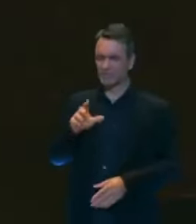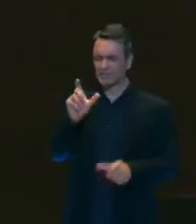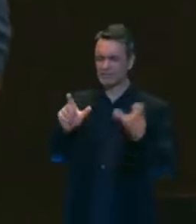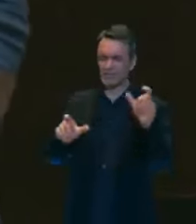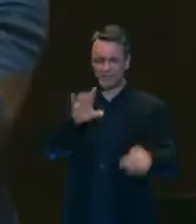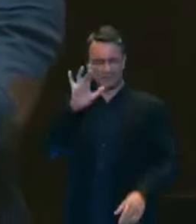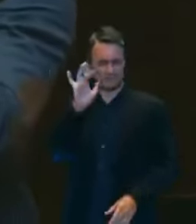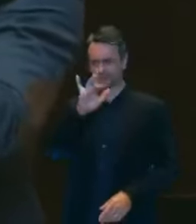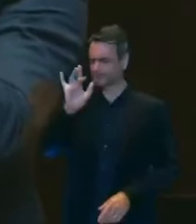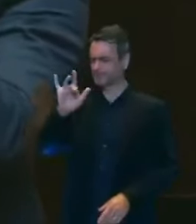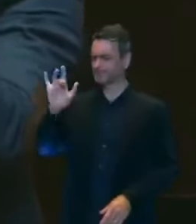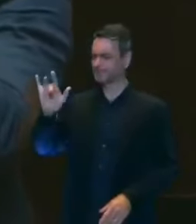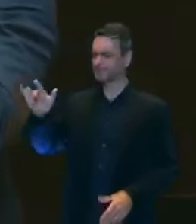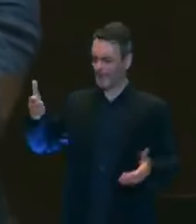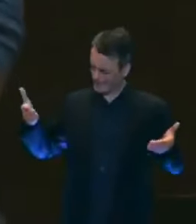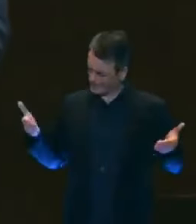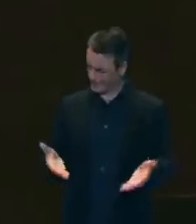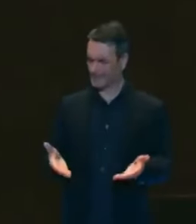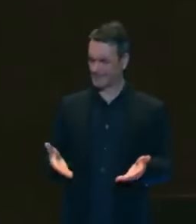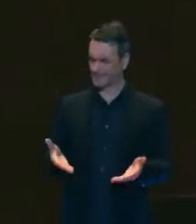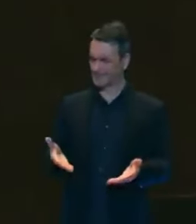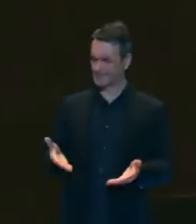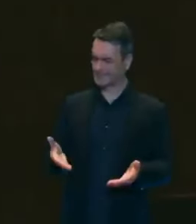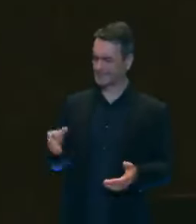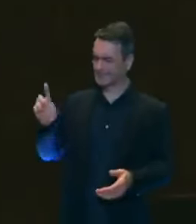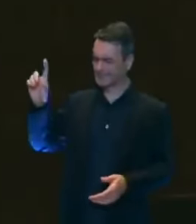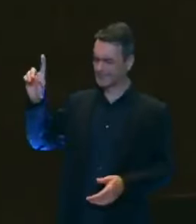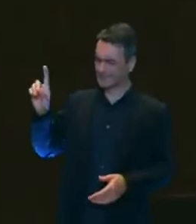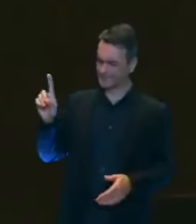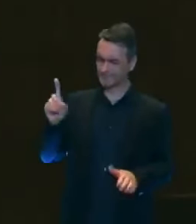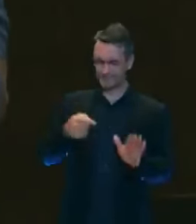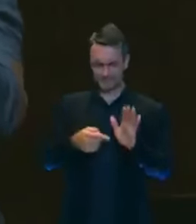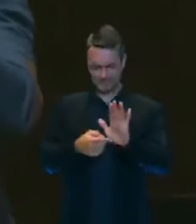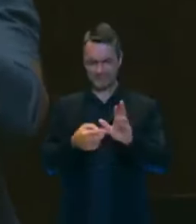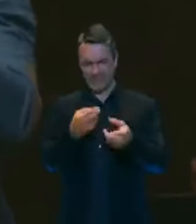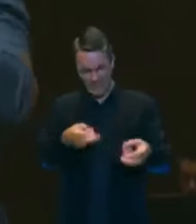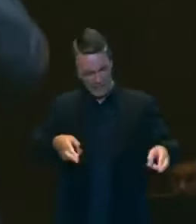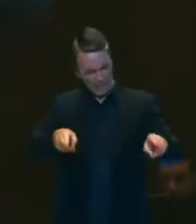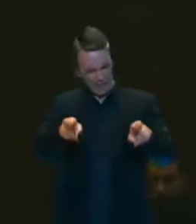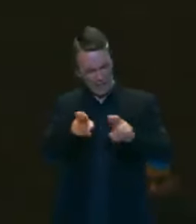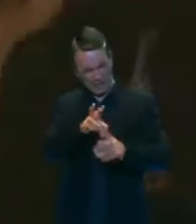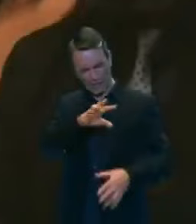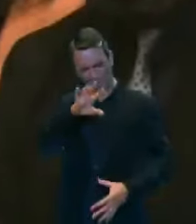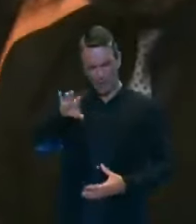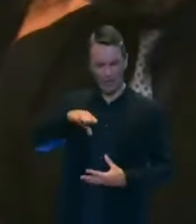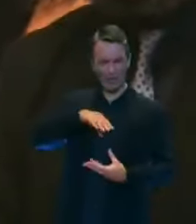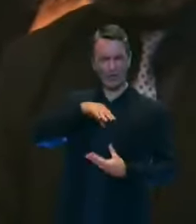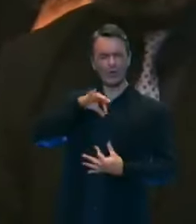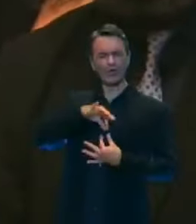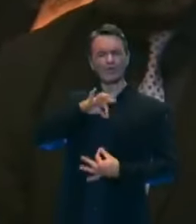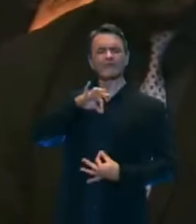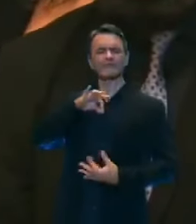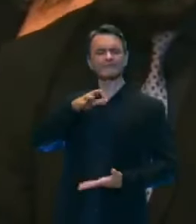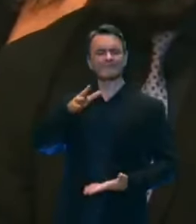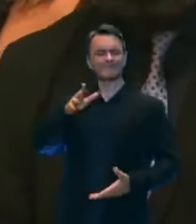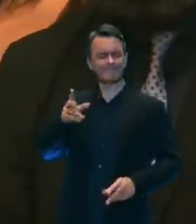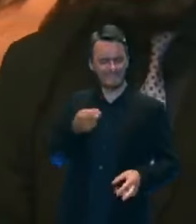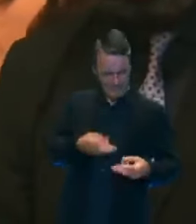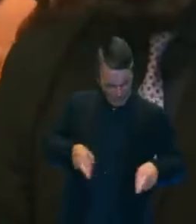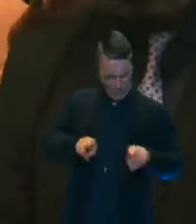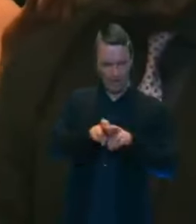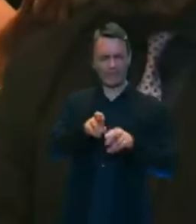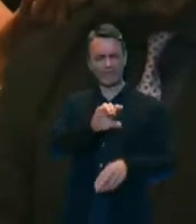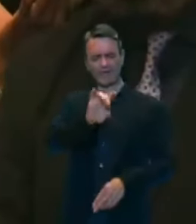nesse lugar, que hoje pessoas recebam da parte de Deus renovo espiritual, que todo recurso que os teus